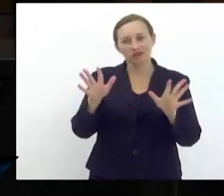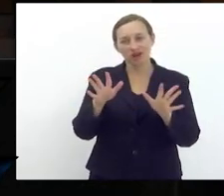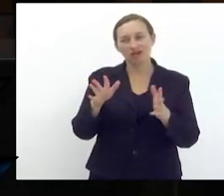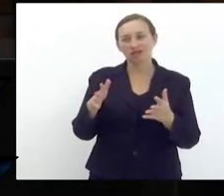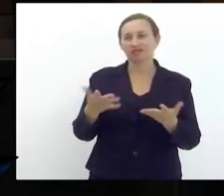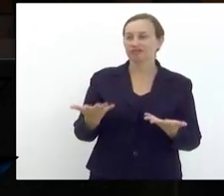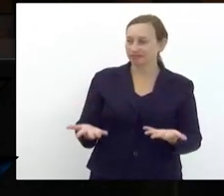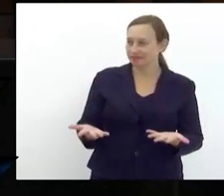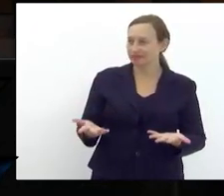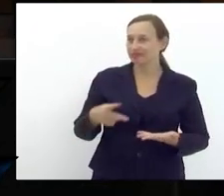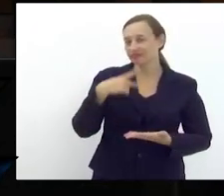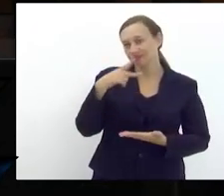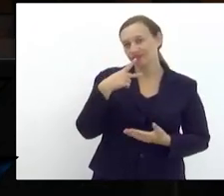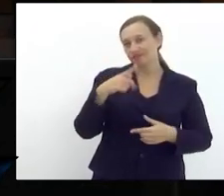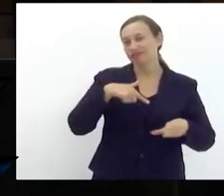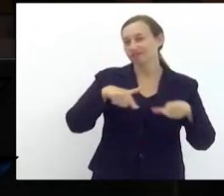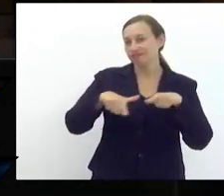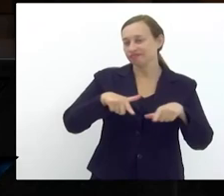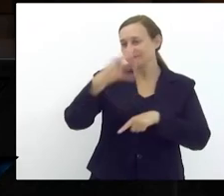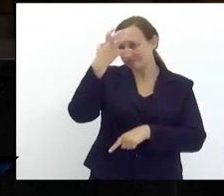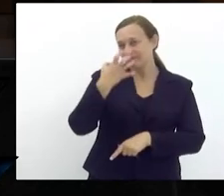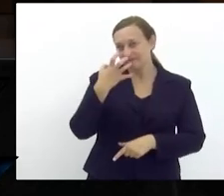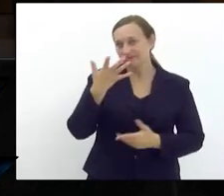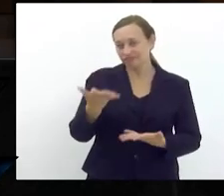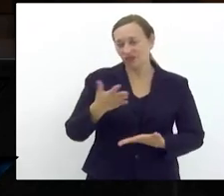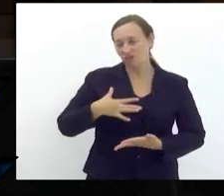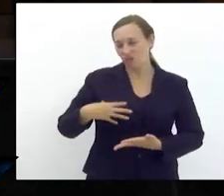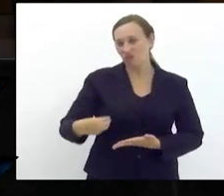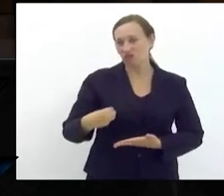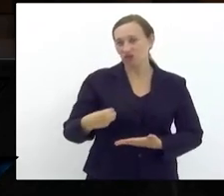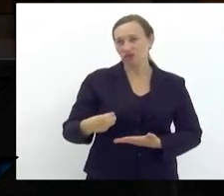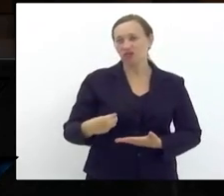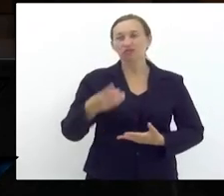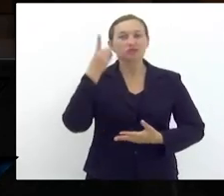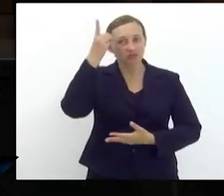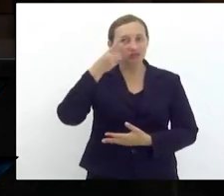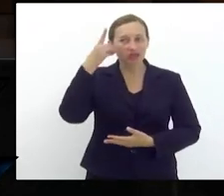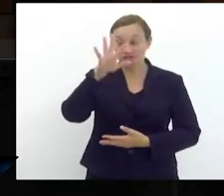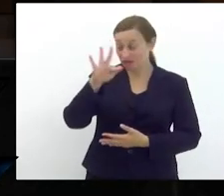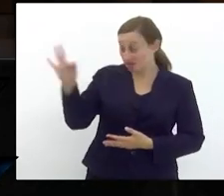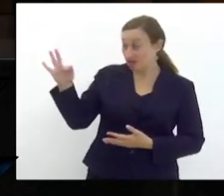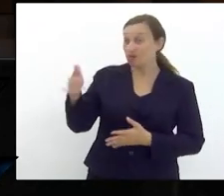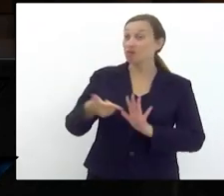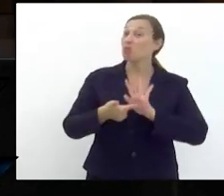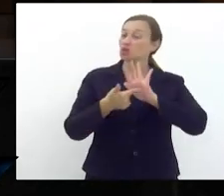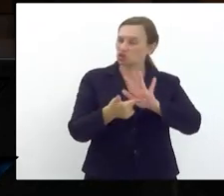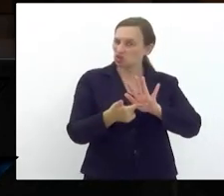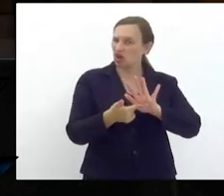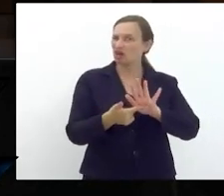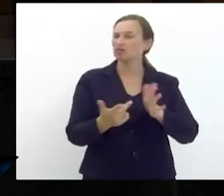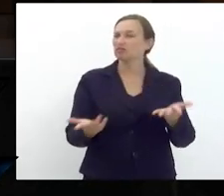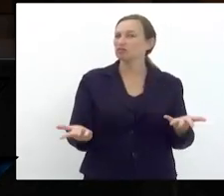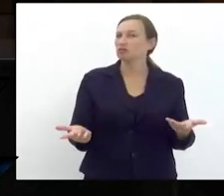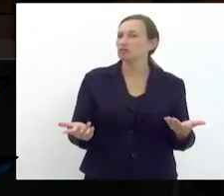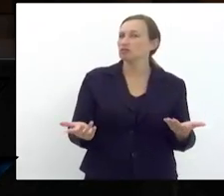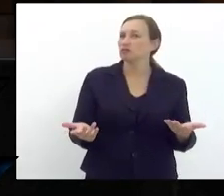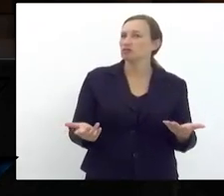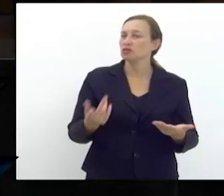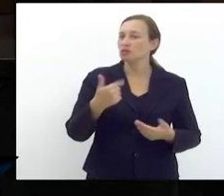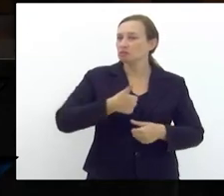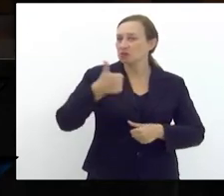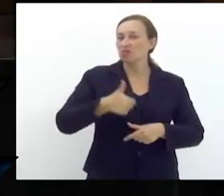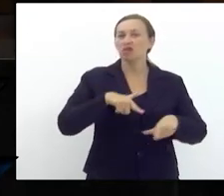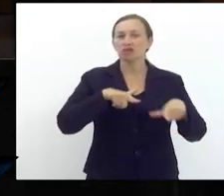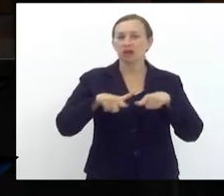que atribuir ao trabalho sério que meu filho deputado federal tem exercido no seu primeiro